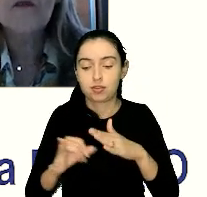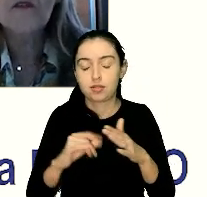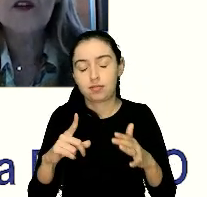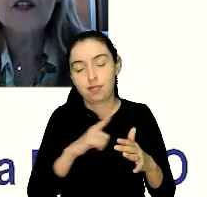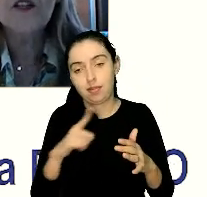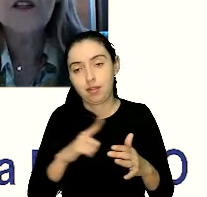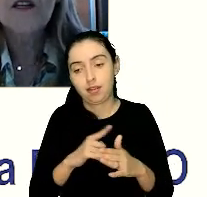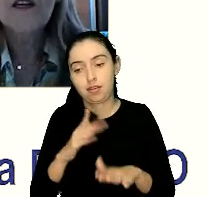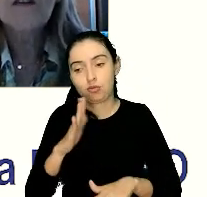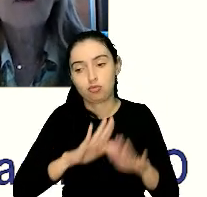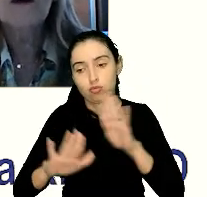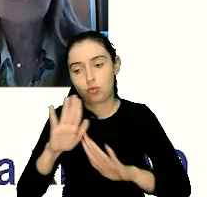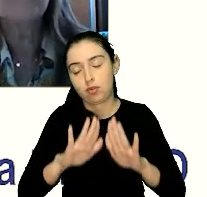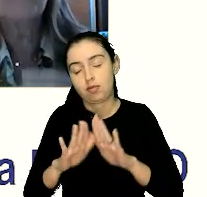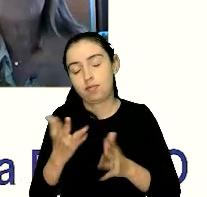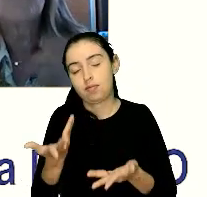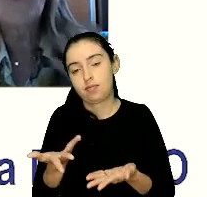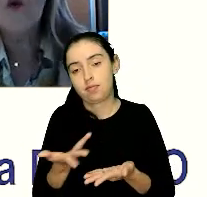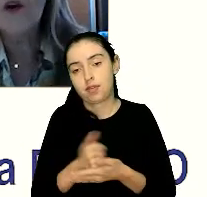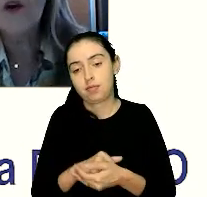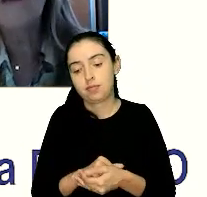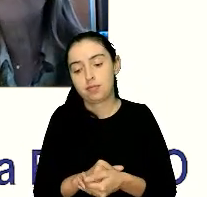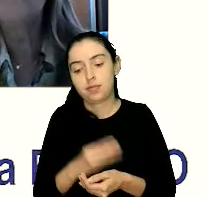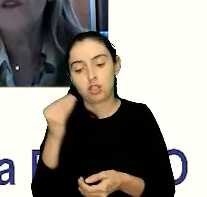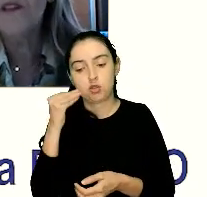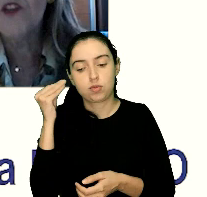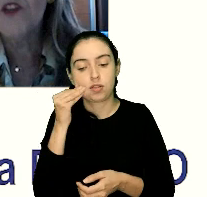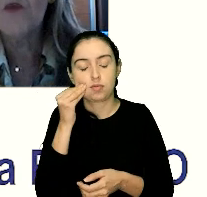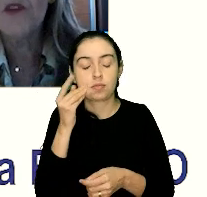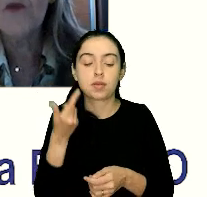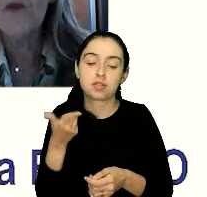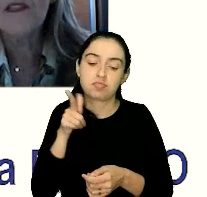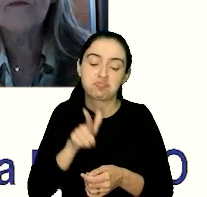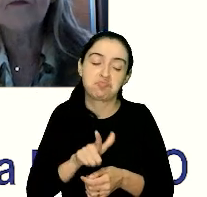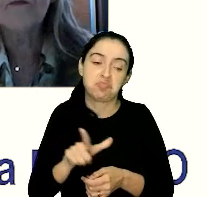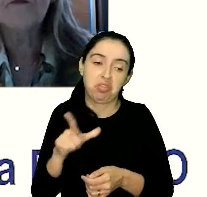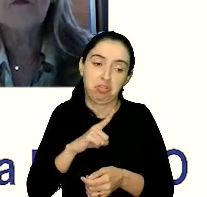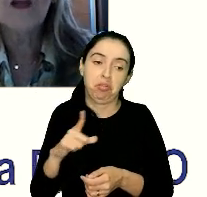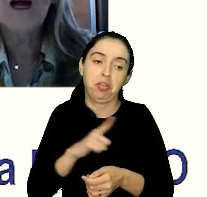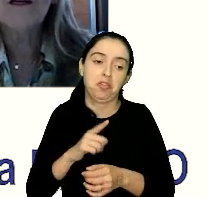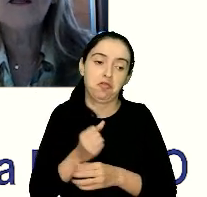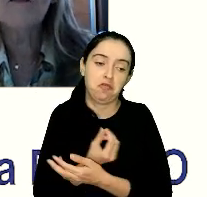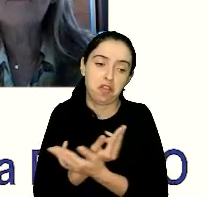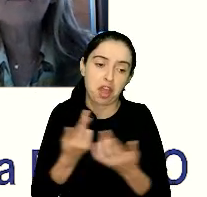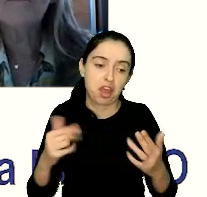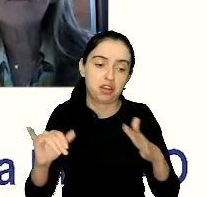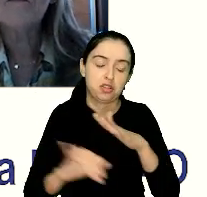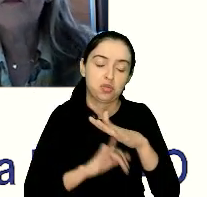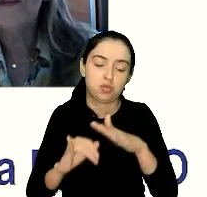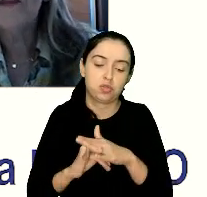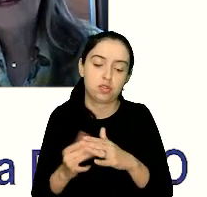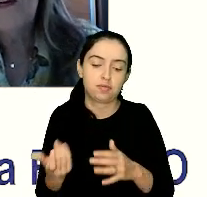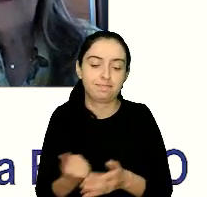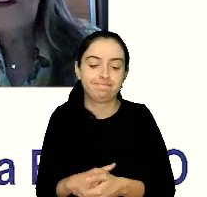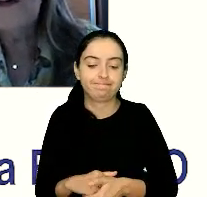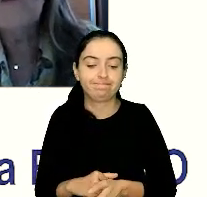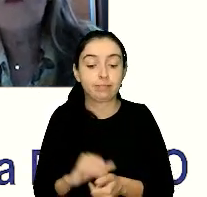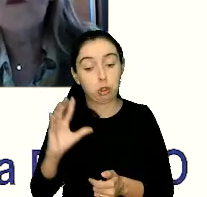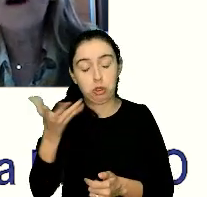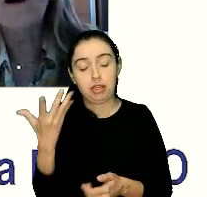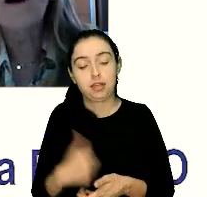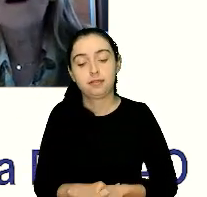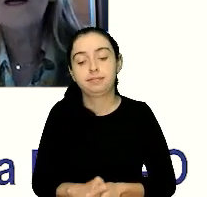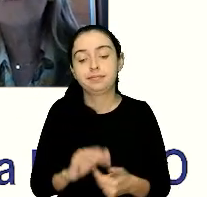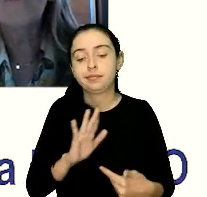lidado efetivamente, mas que ocorre em muitas instituições. Aqui